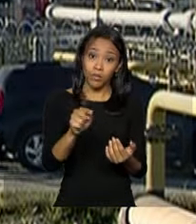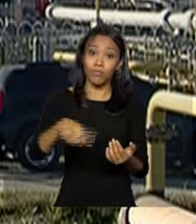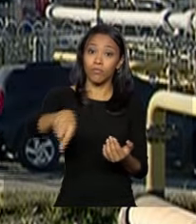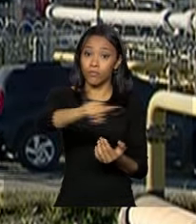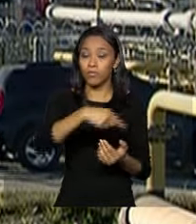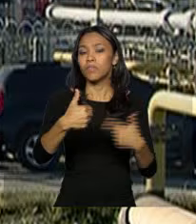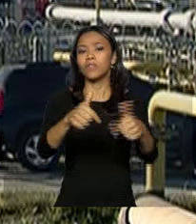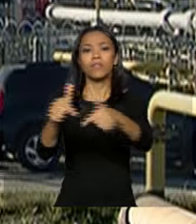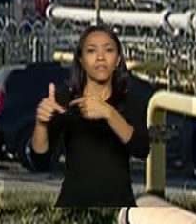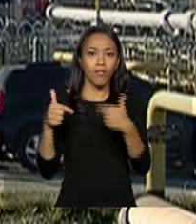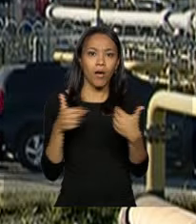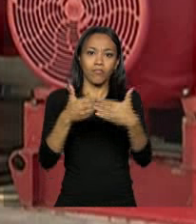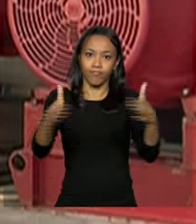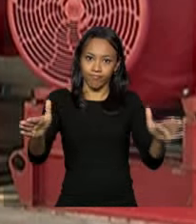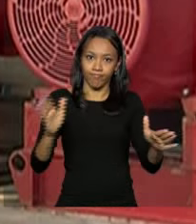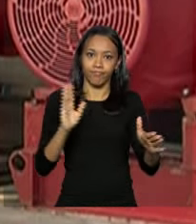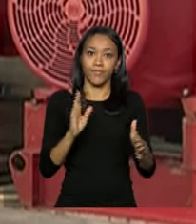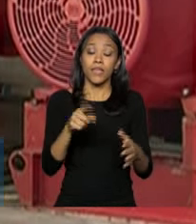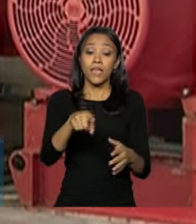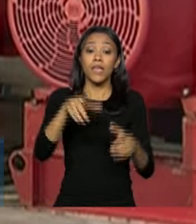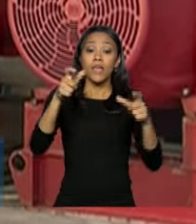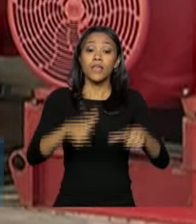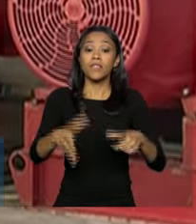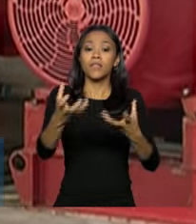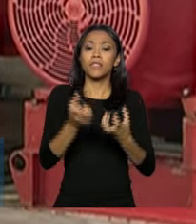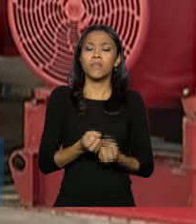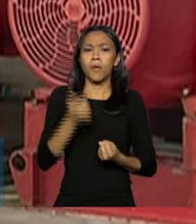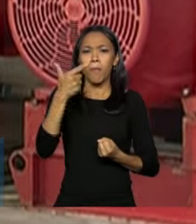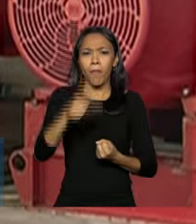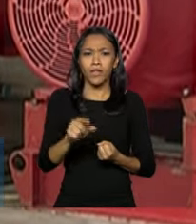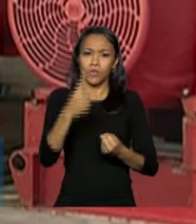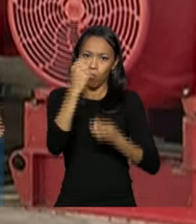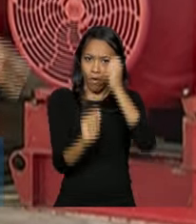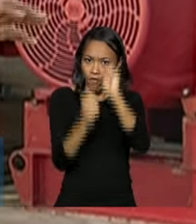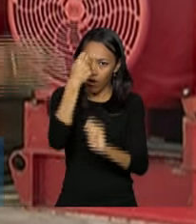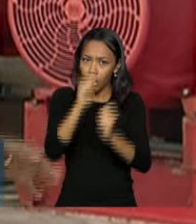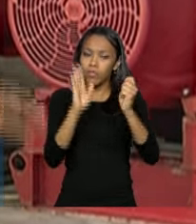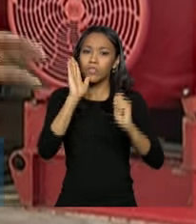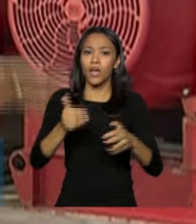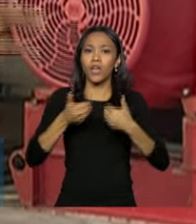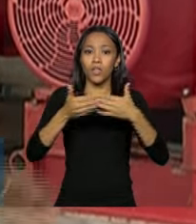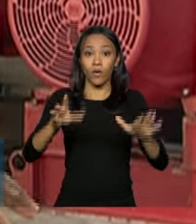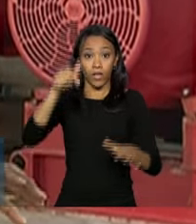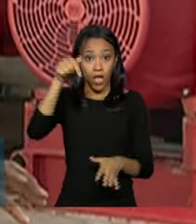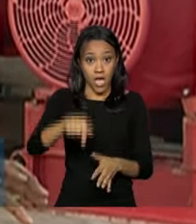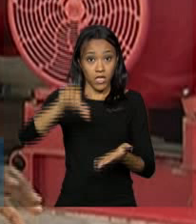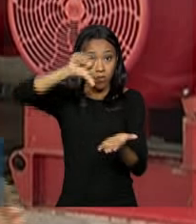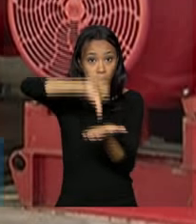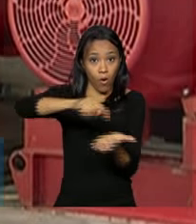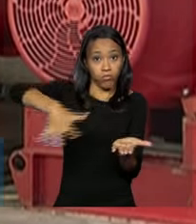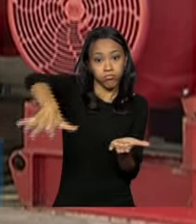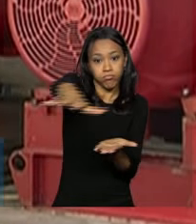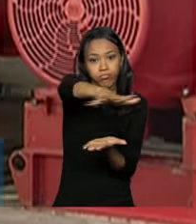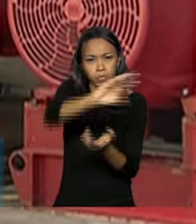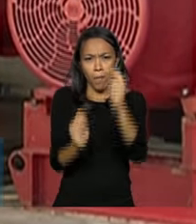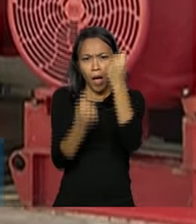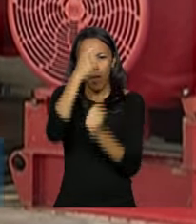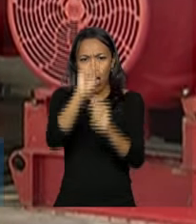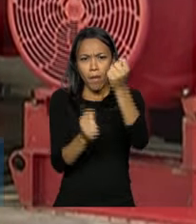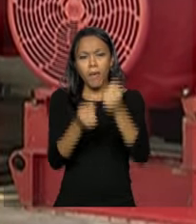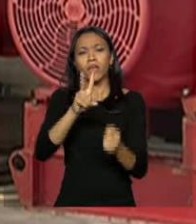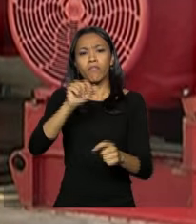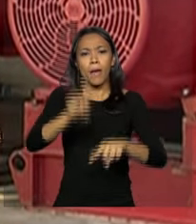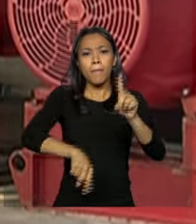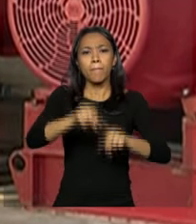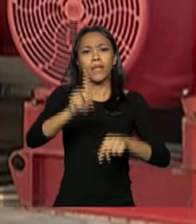mil indiretos na região. O polo industrial recebeu mais uma fábrica. Foi inaugurado esse polo acrílico, que vai produzir material para as